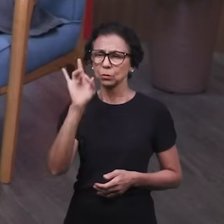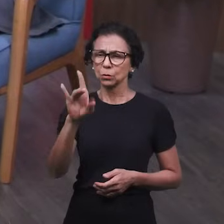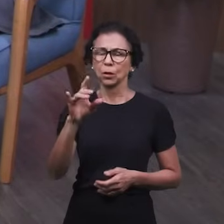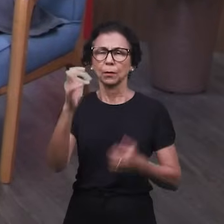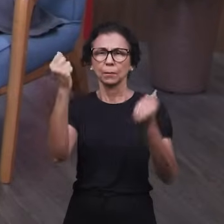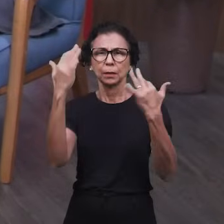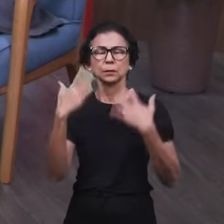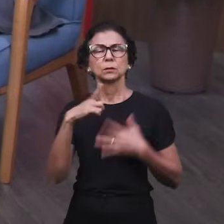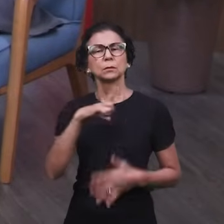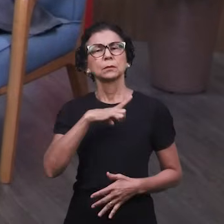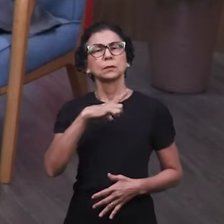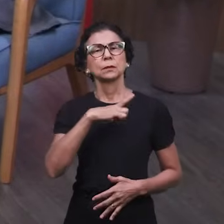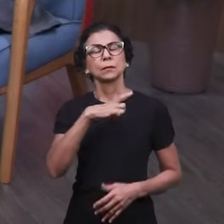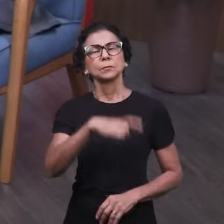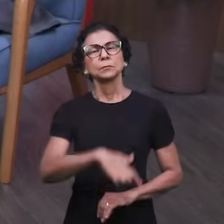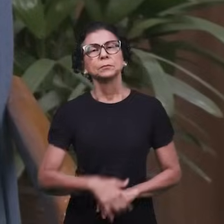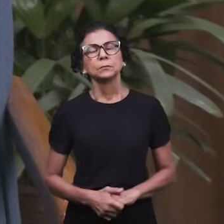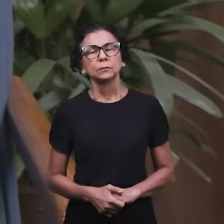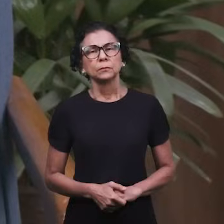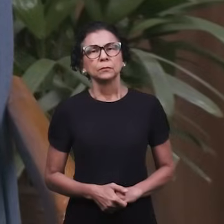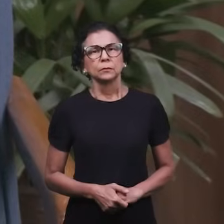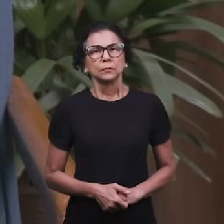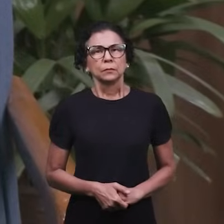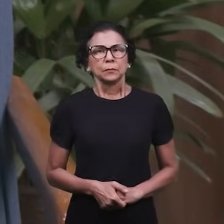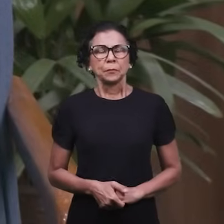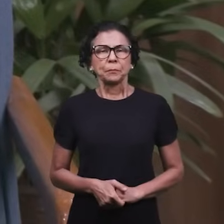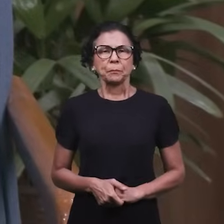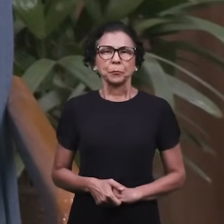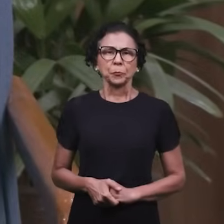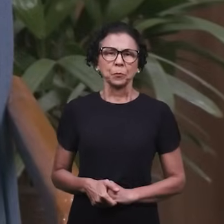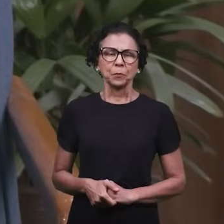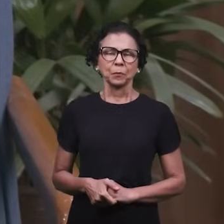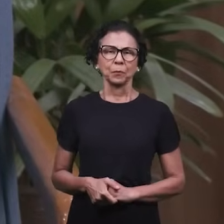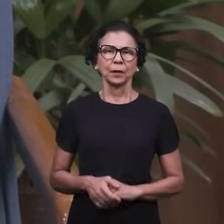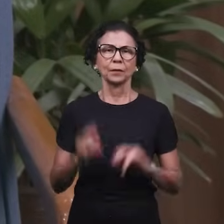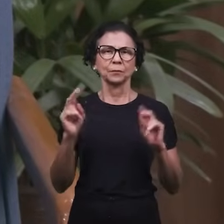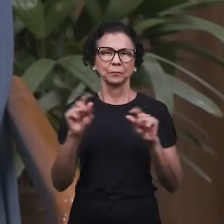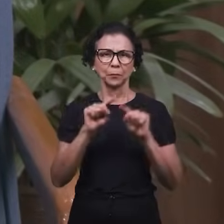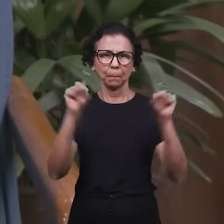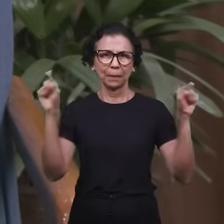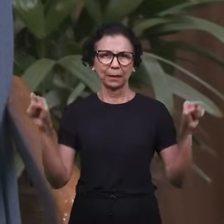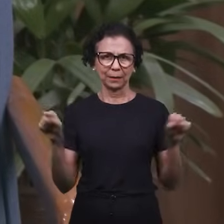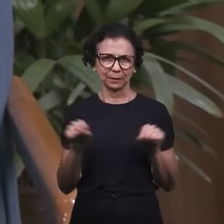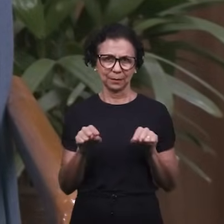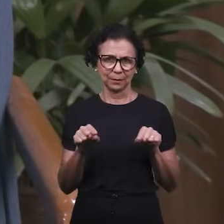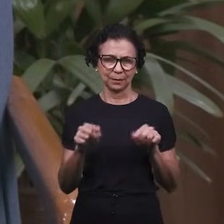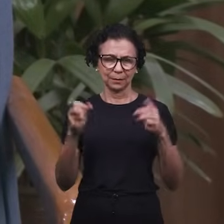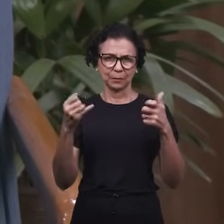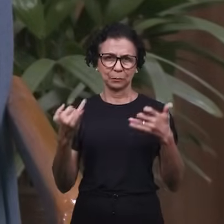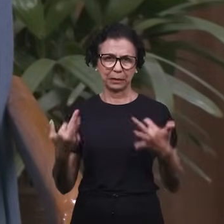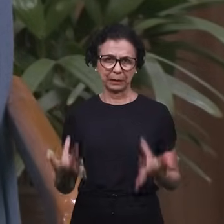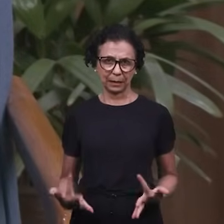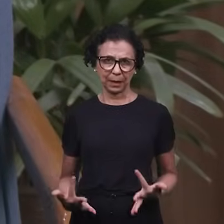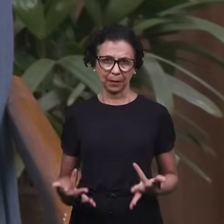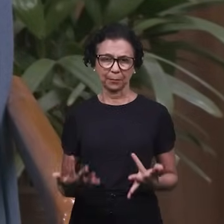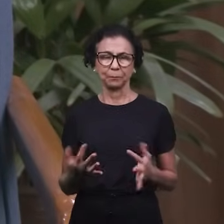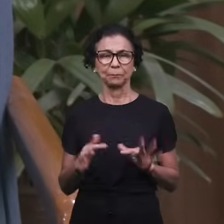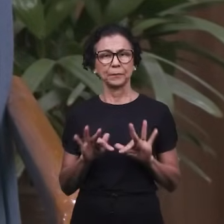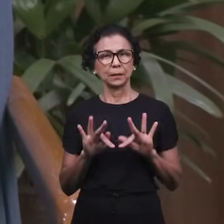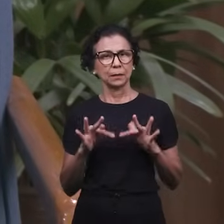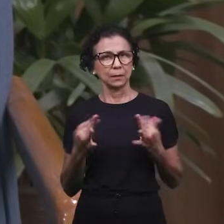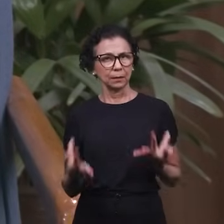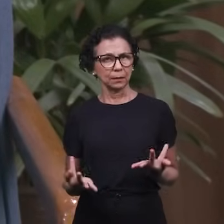Glória a Jesus. Para você que está assistindo, só uma observação simples.